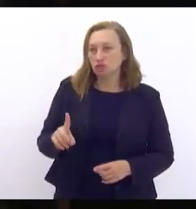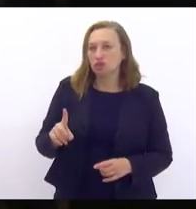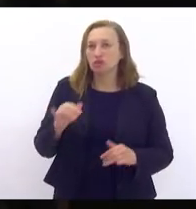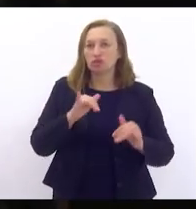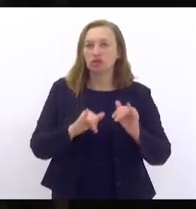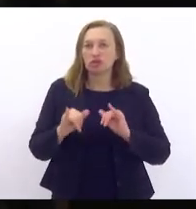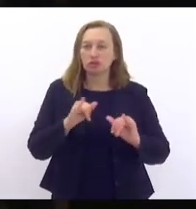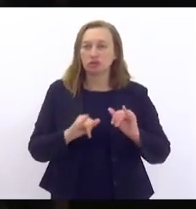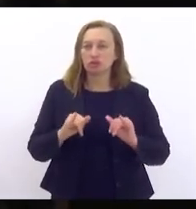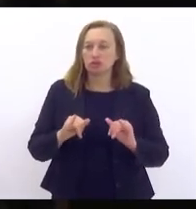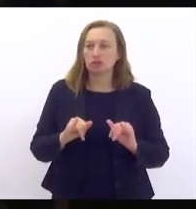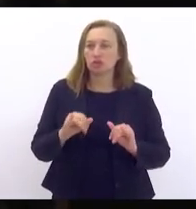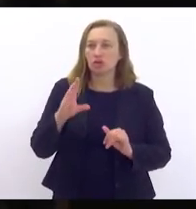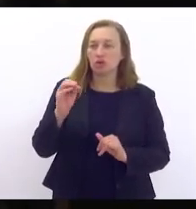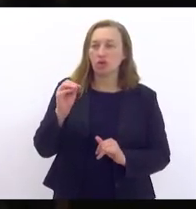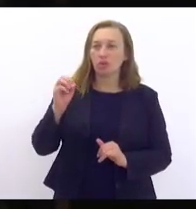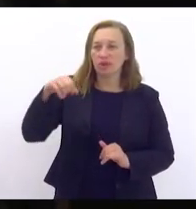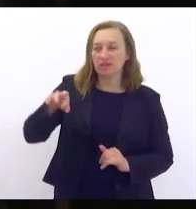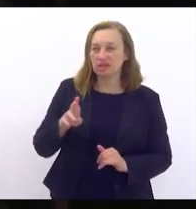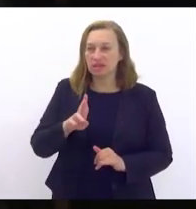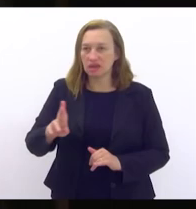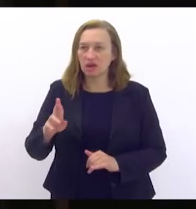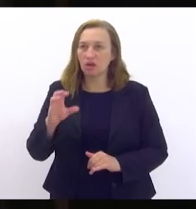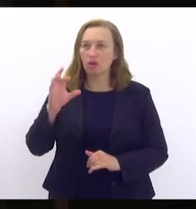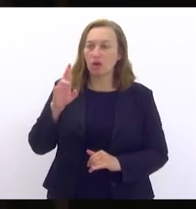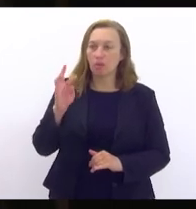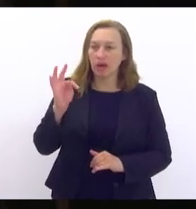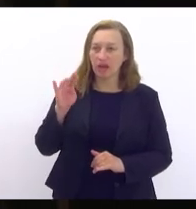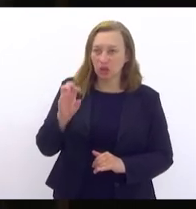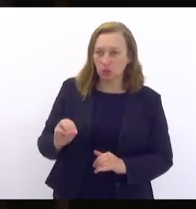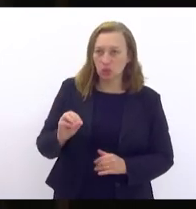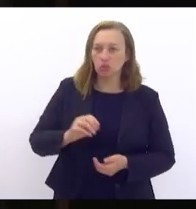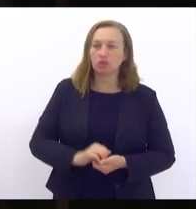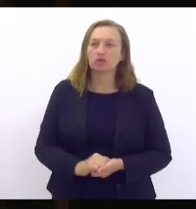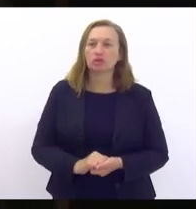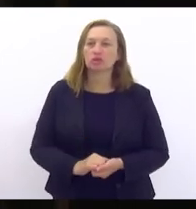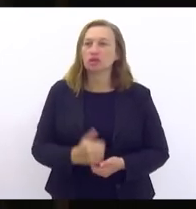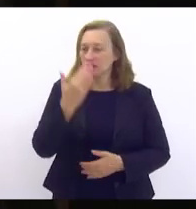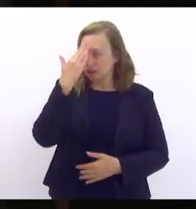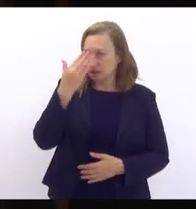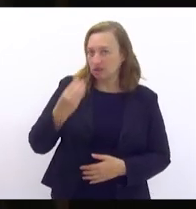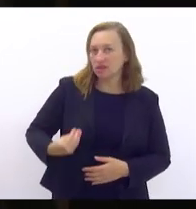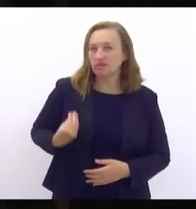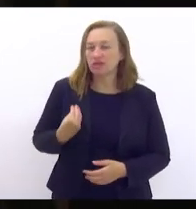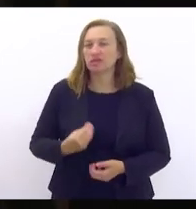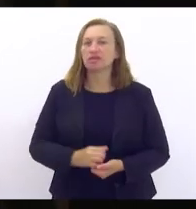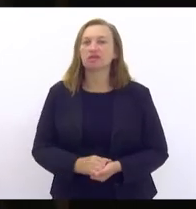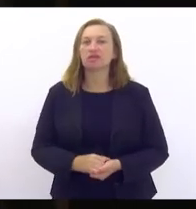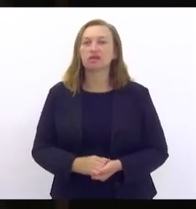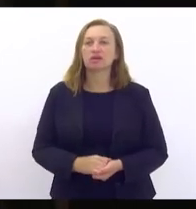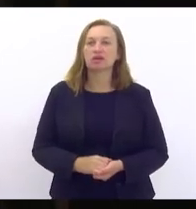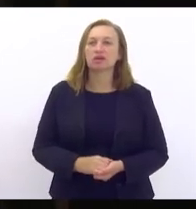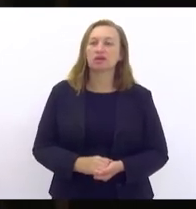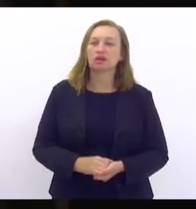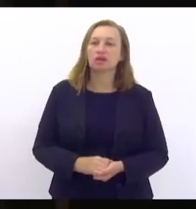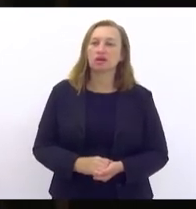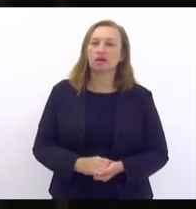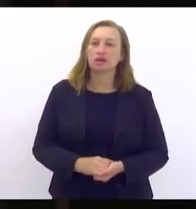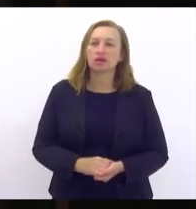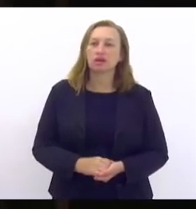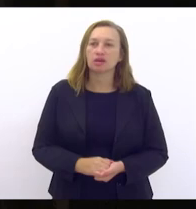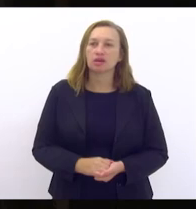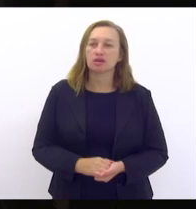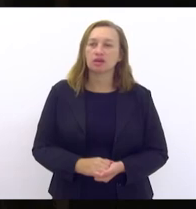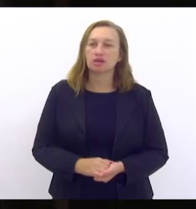da ZP Roberto cheferino agradecer a presença dela que dele